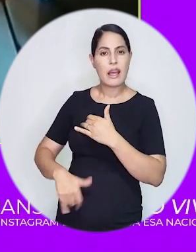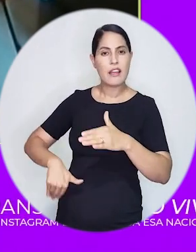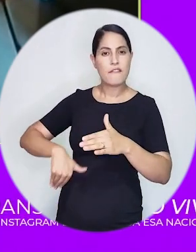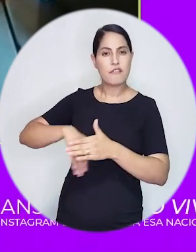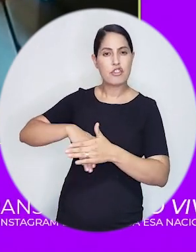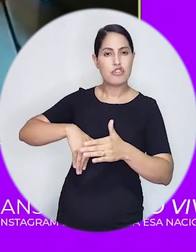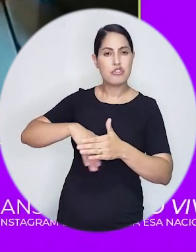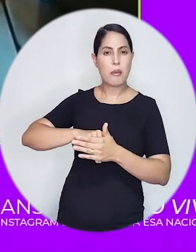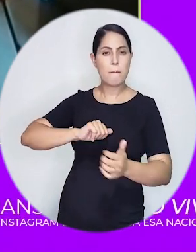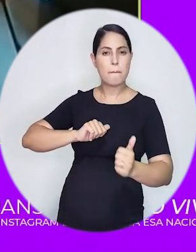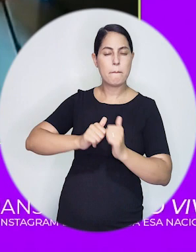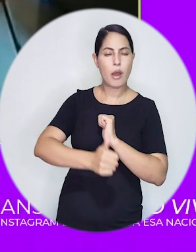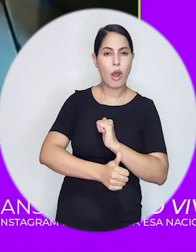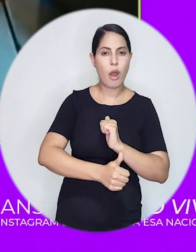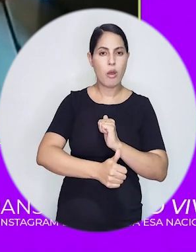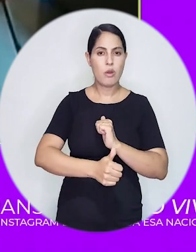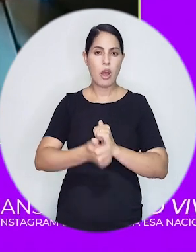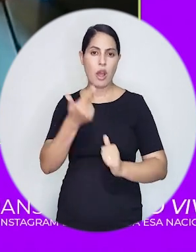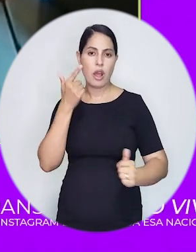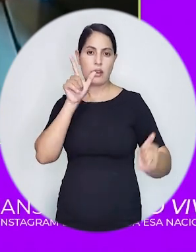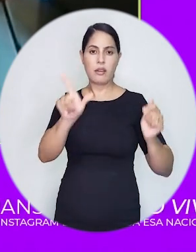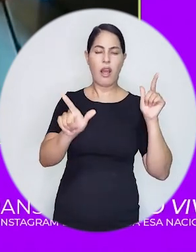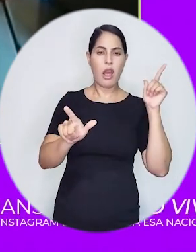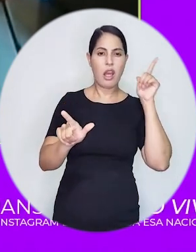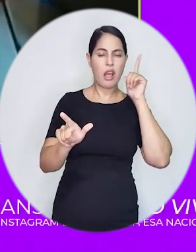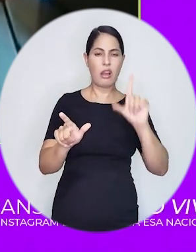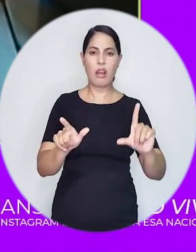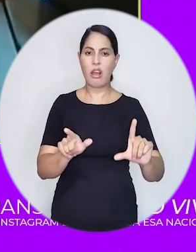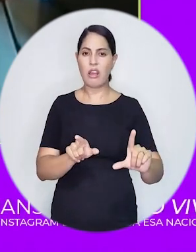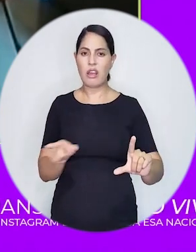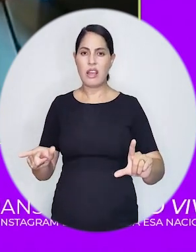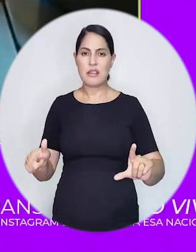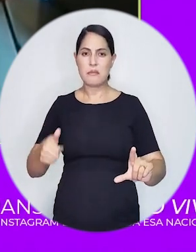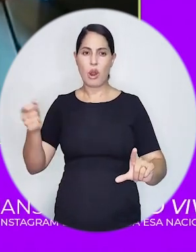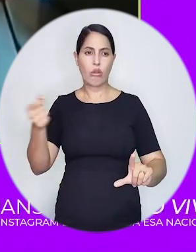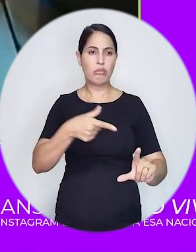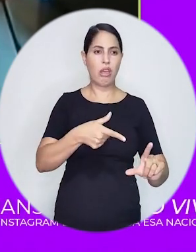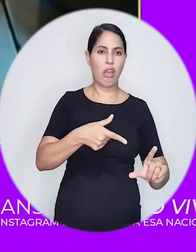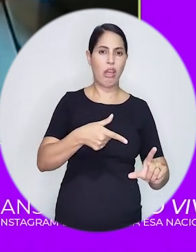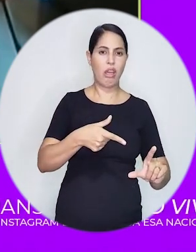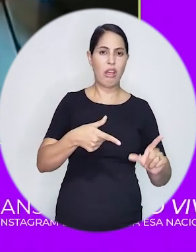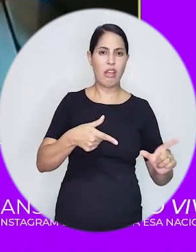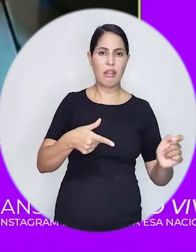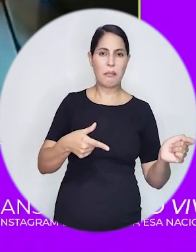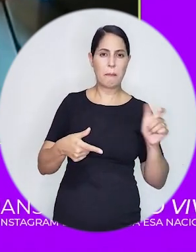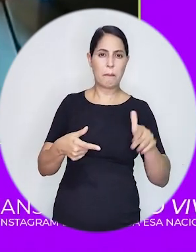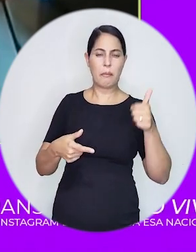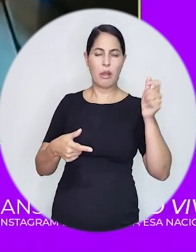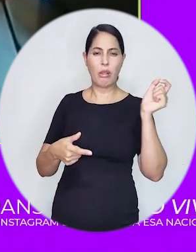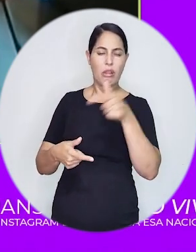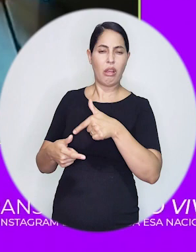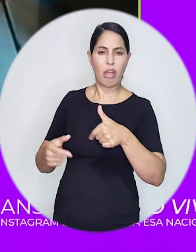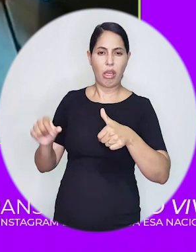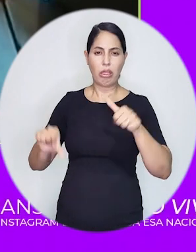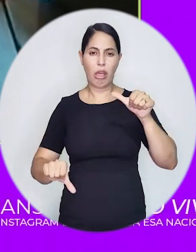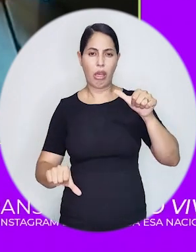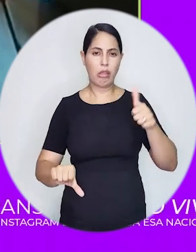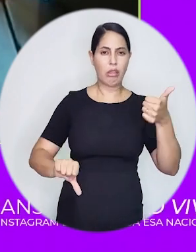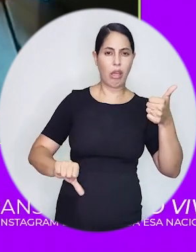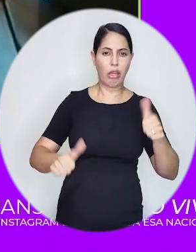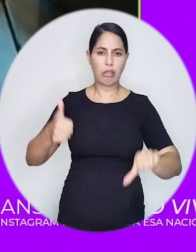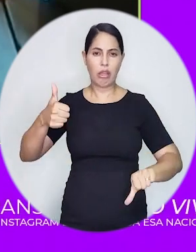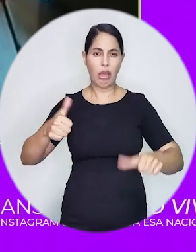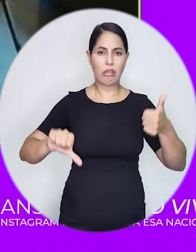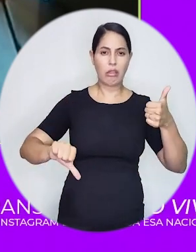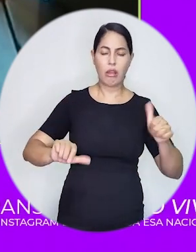que o modelo do futebol é de quem ganha o melhor, e em se tratando de pai e mãe, a gente não tem melhor nem pior. Nós temos dois sujeitos com os